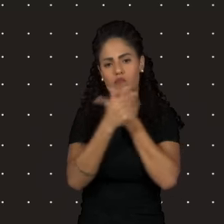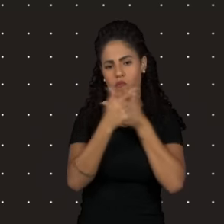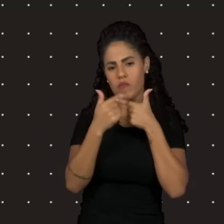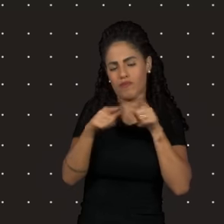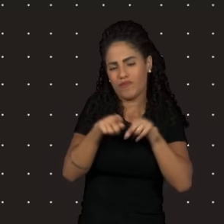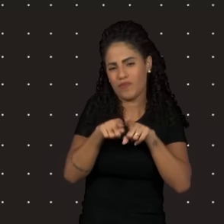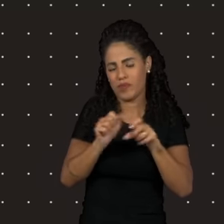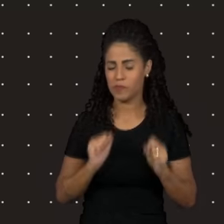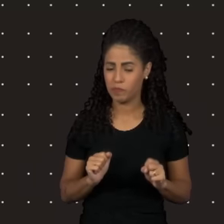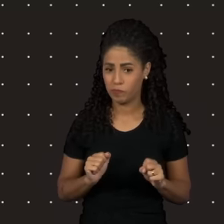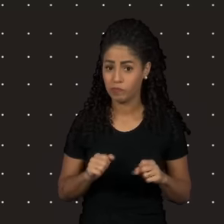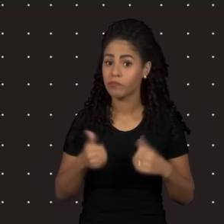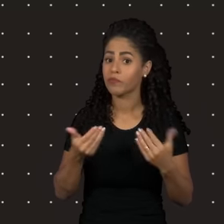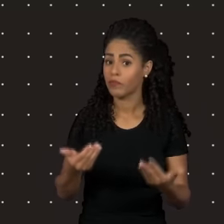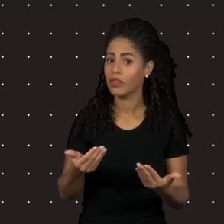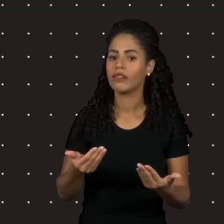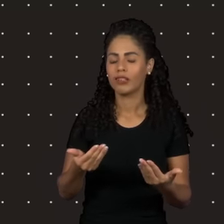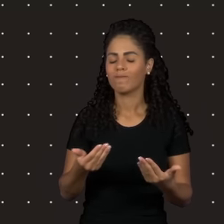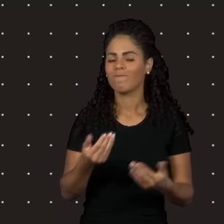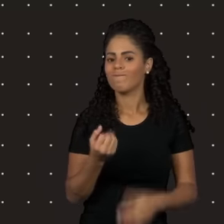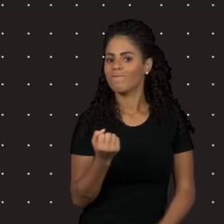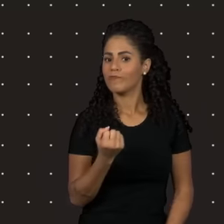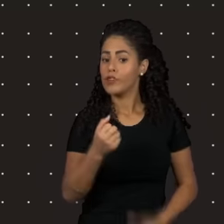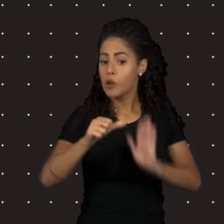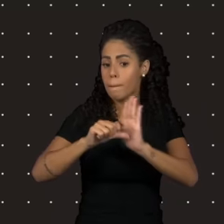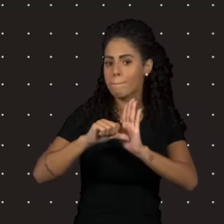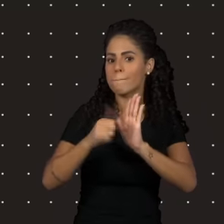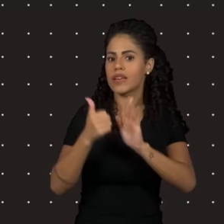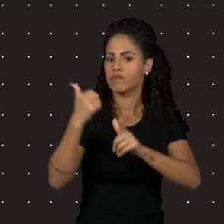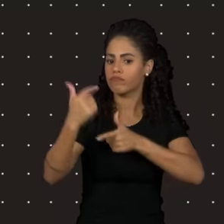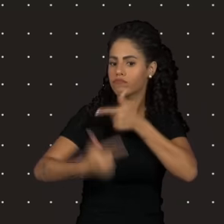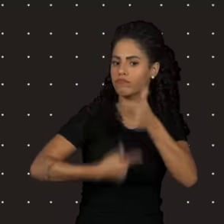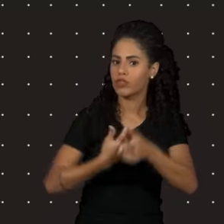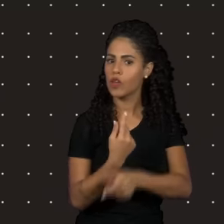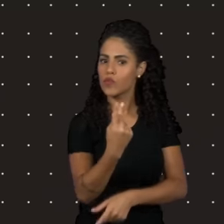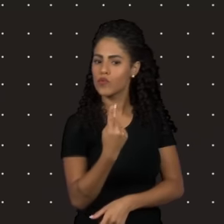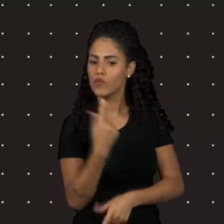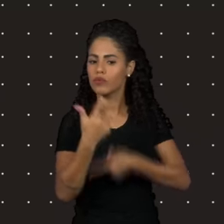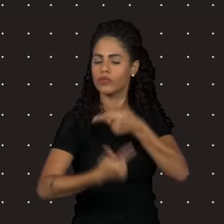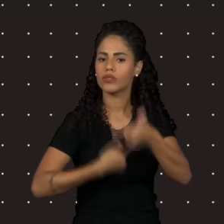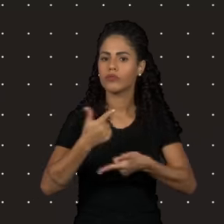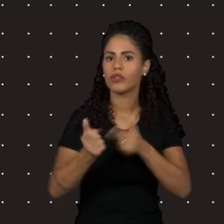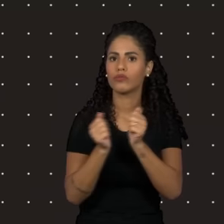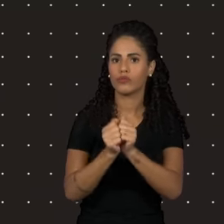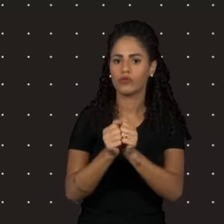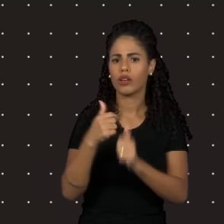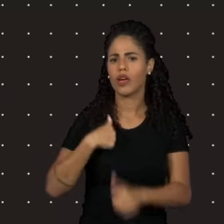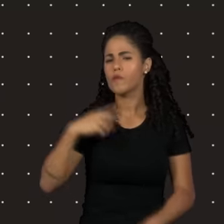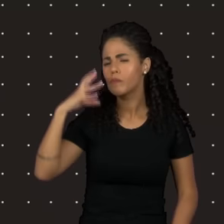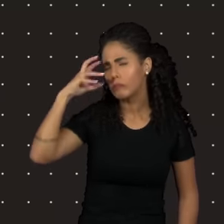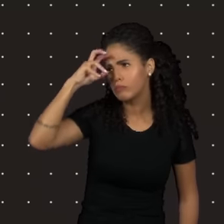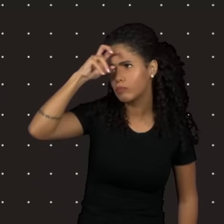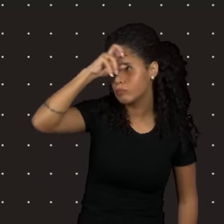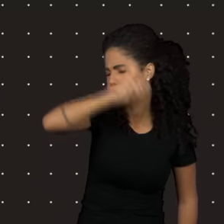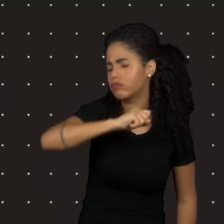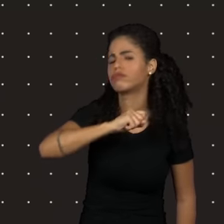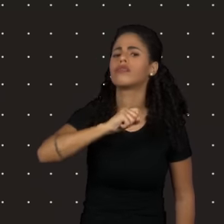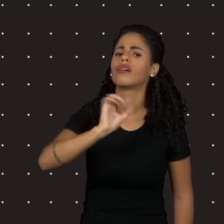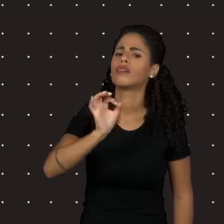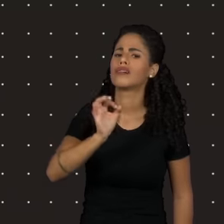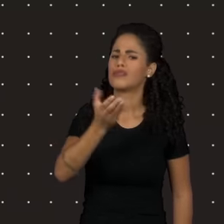mais, por ser a primeira vez que nós trabalhamos juntos, eu aprendi muito nesse processo com você, com